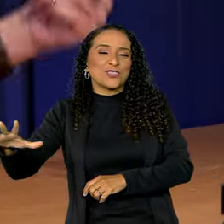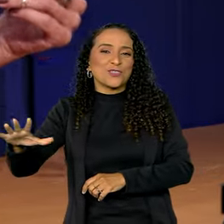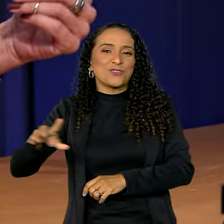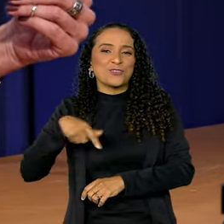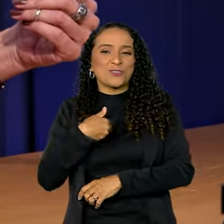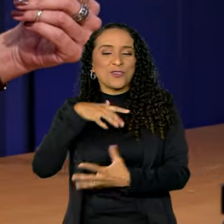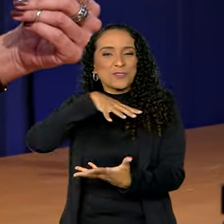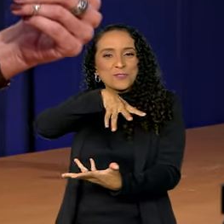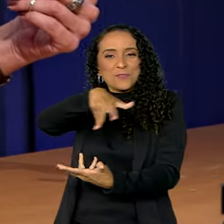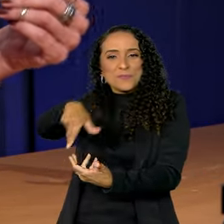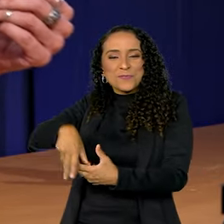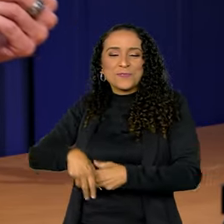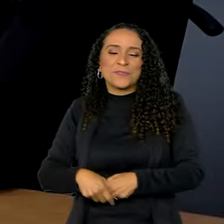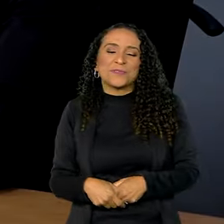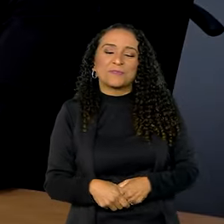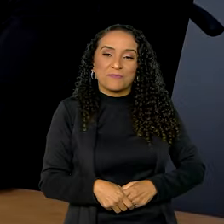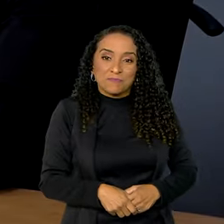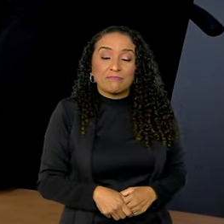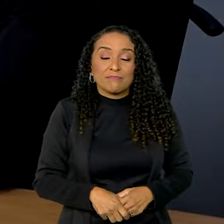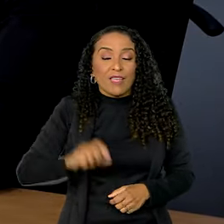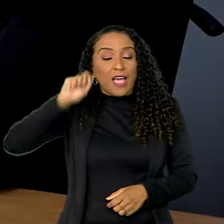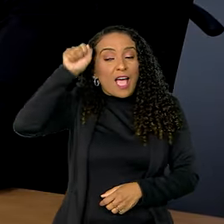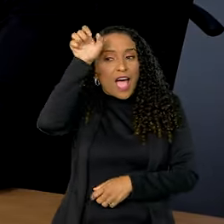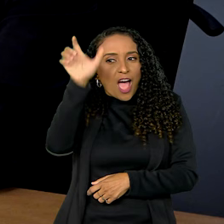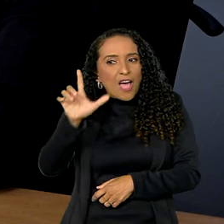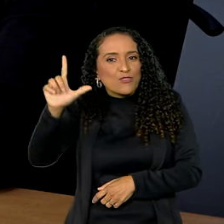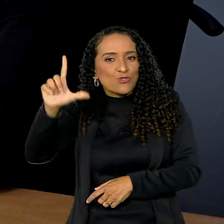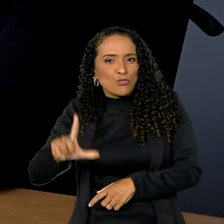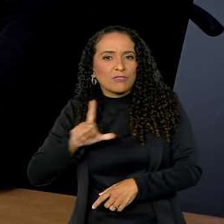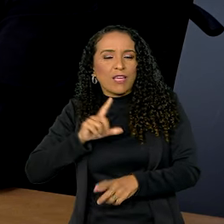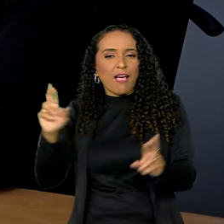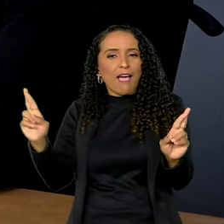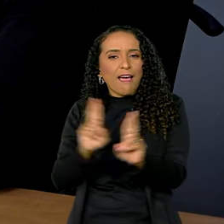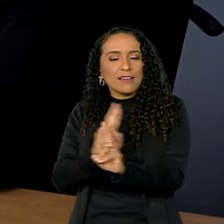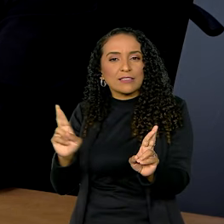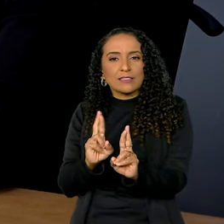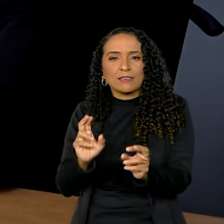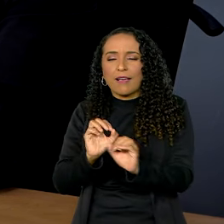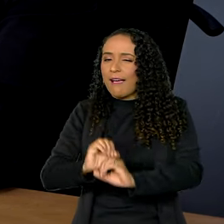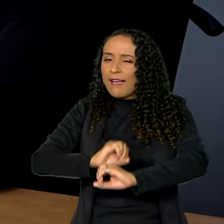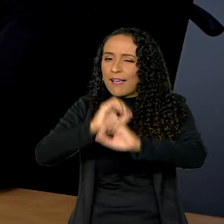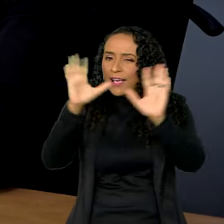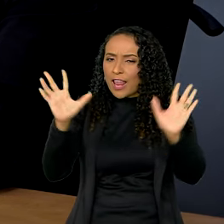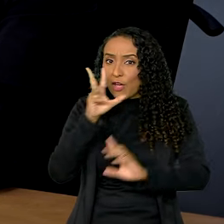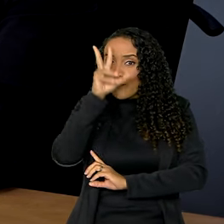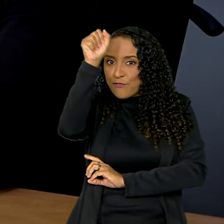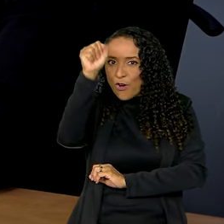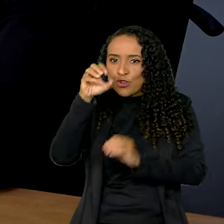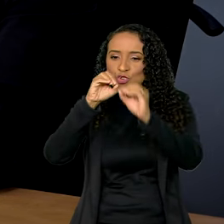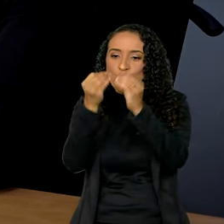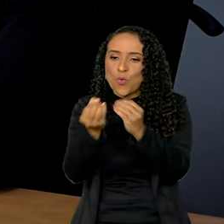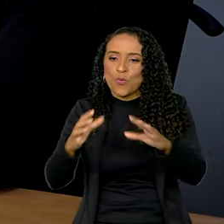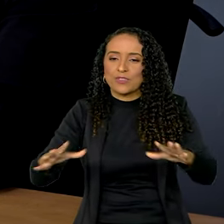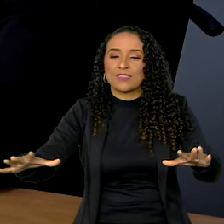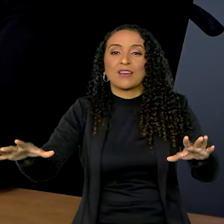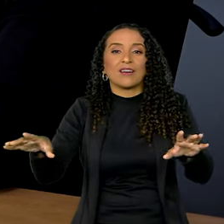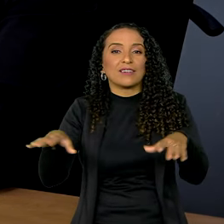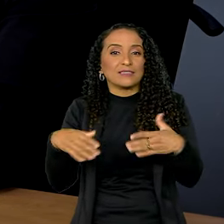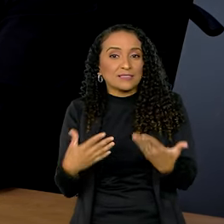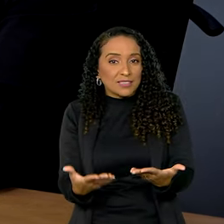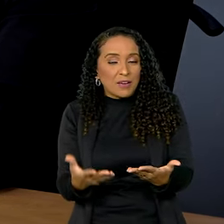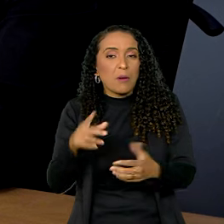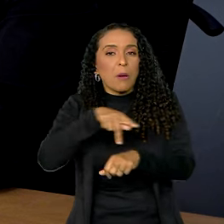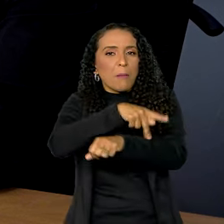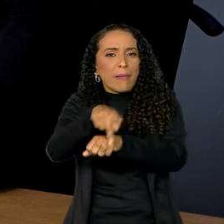do nosso planeta Pois é né a África do Sul é um país que tem uma relação muito muito clara né Muito forte com seeno também né